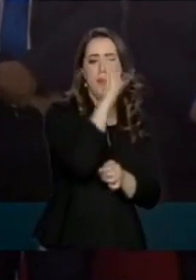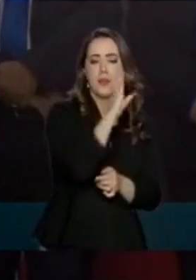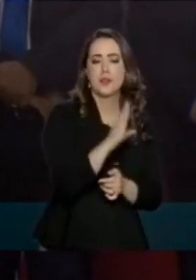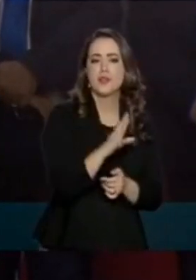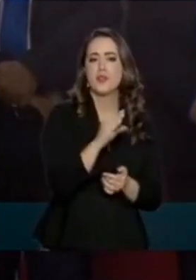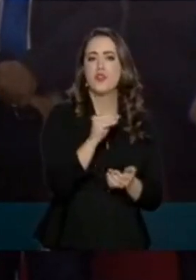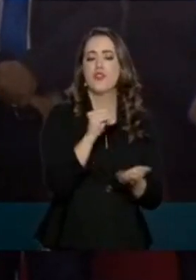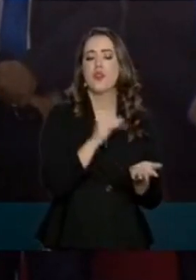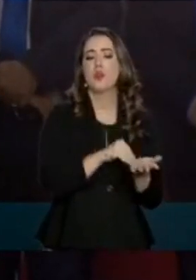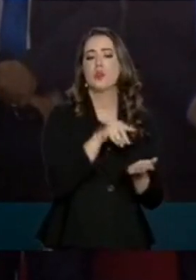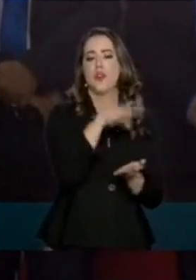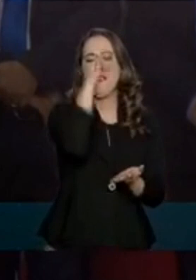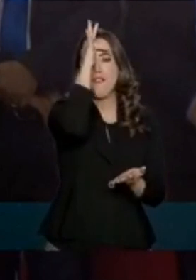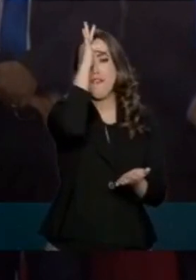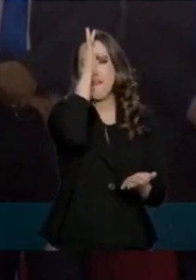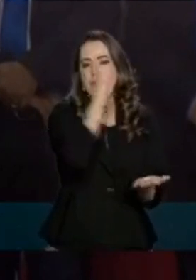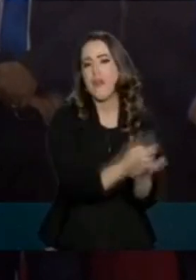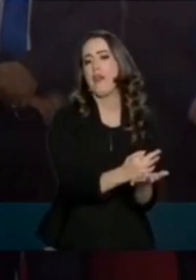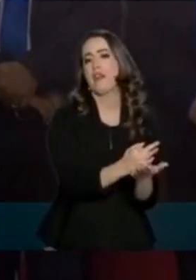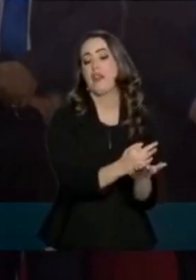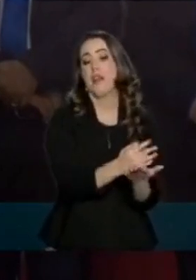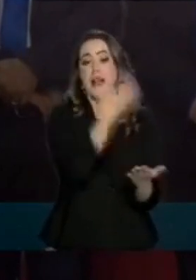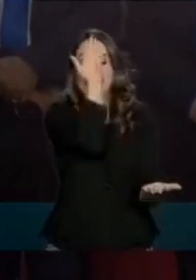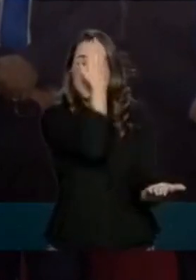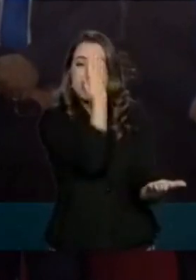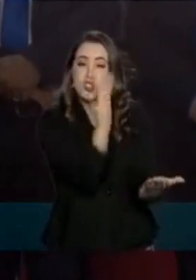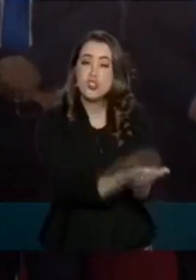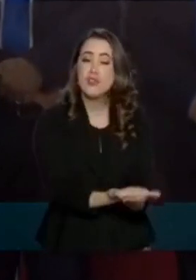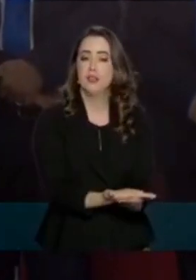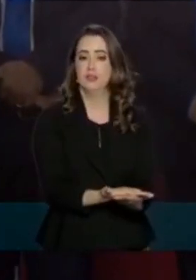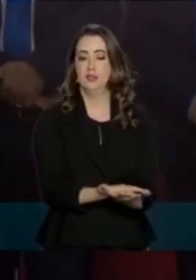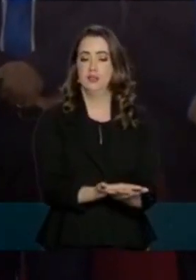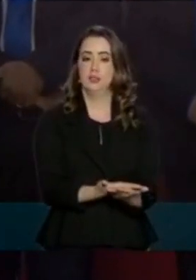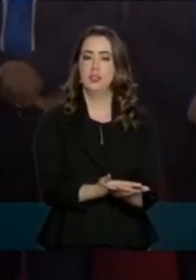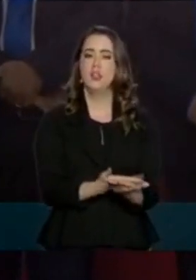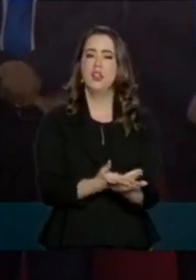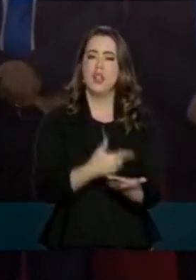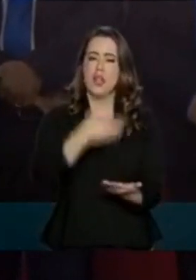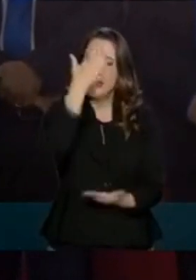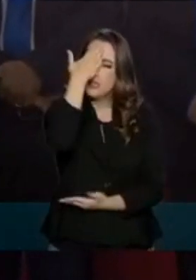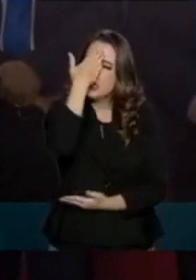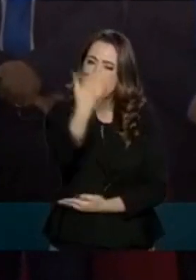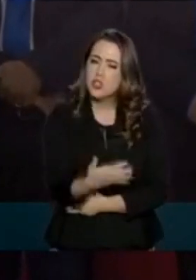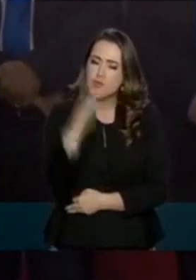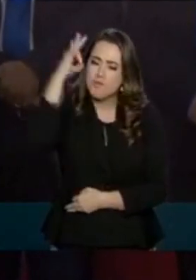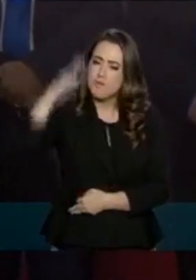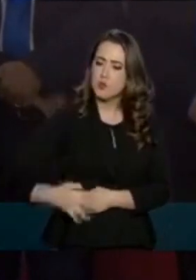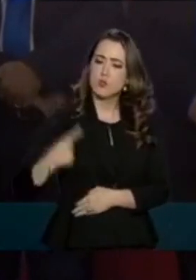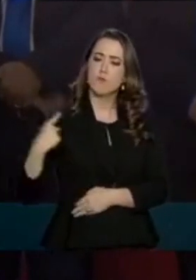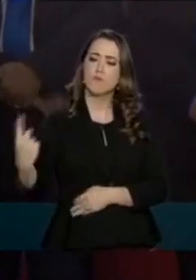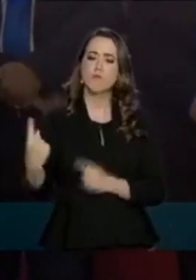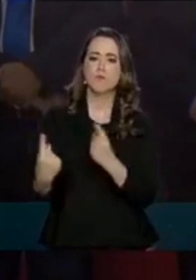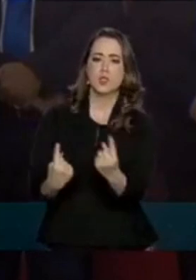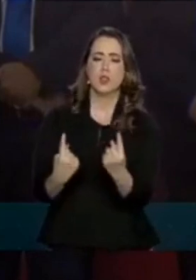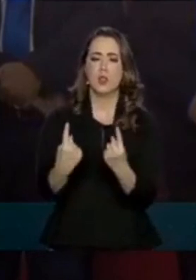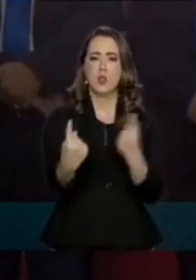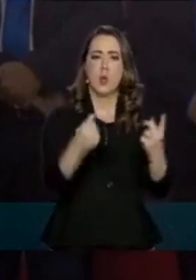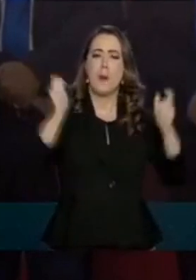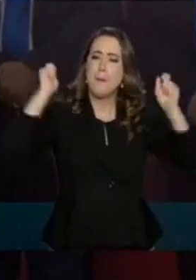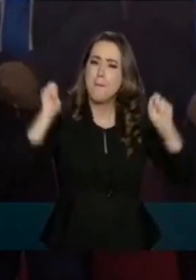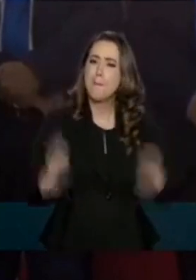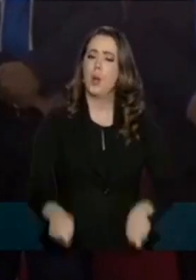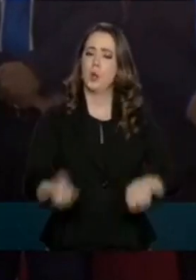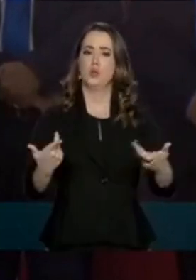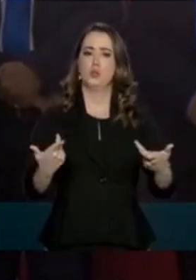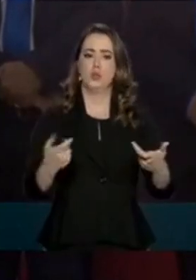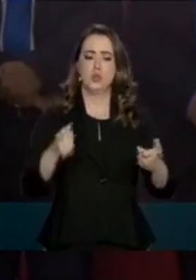fé, é acreditar, é ter a certeza que cada um de nós pode